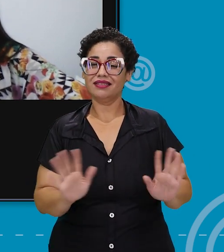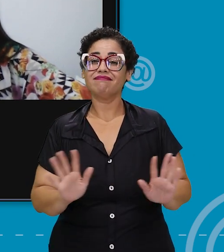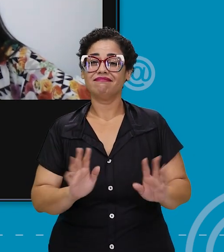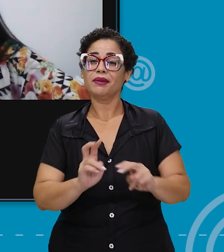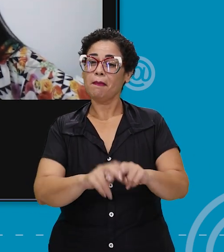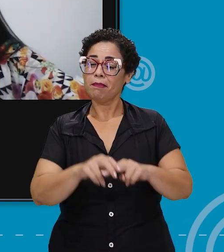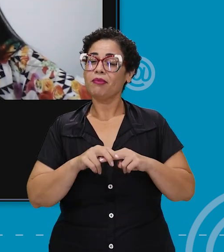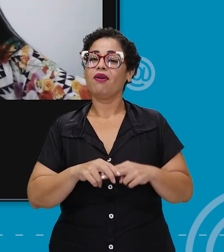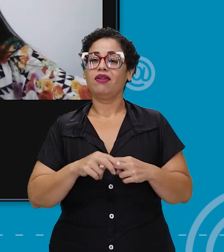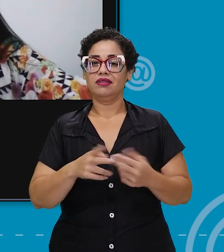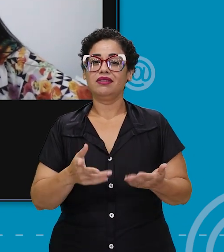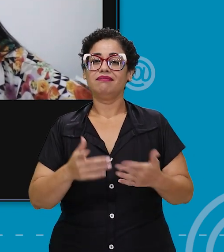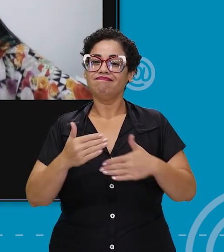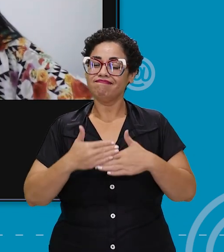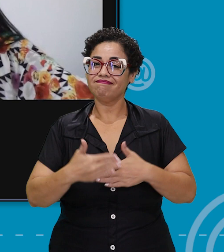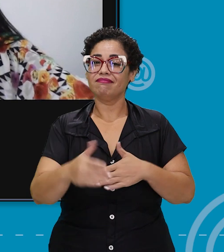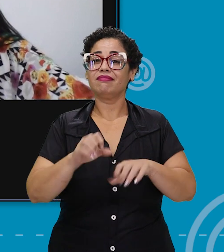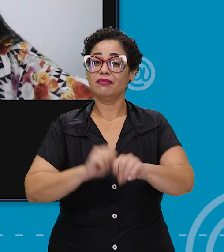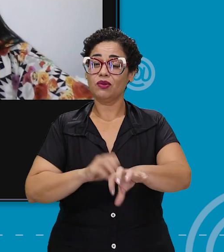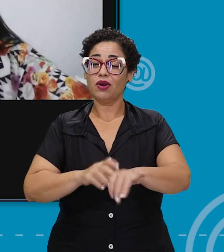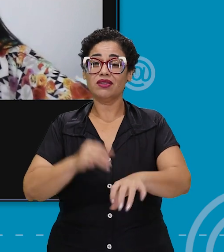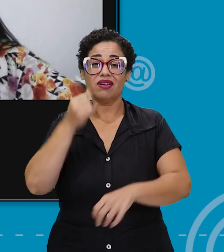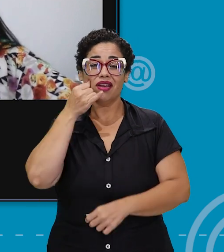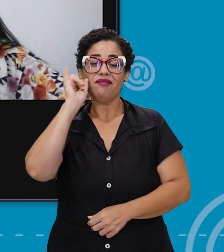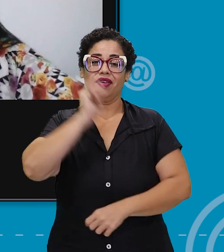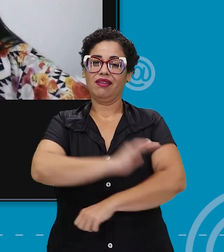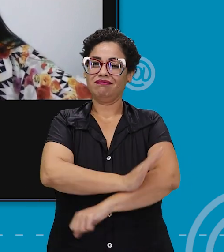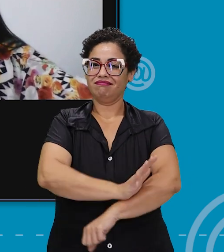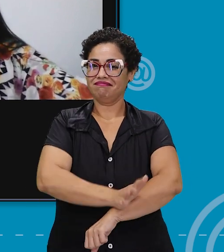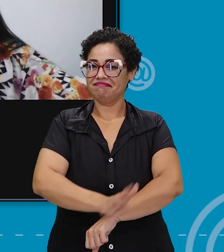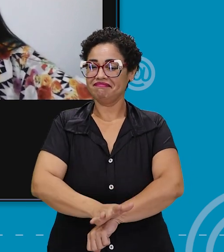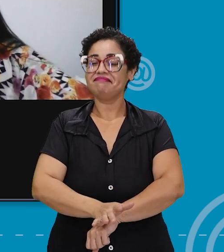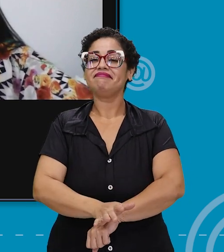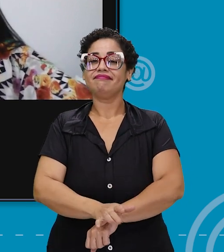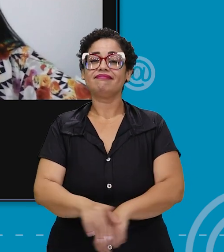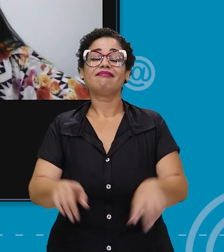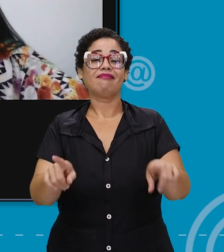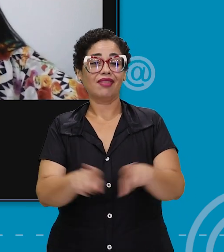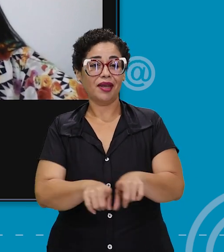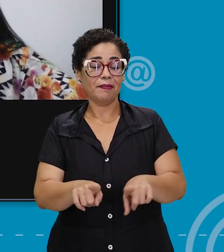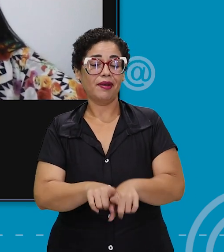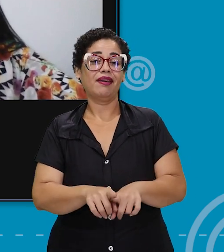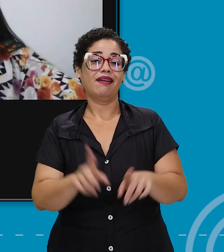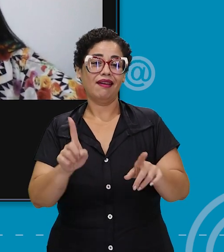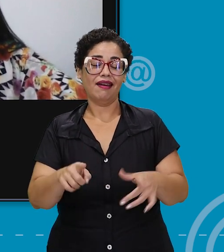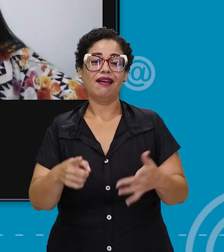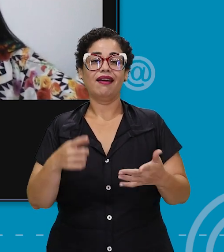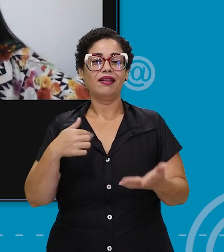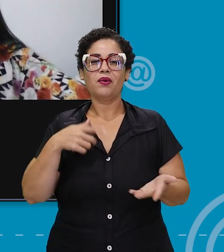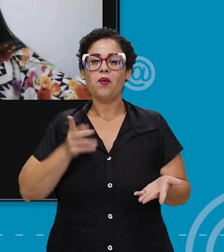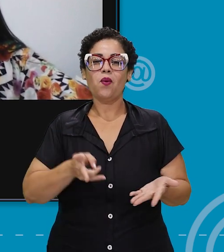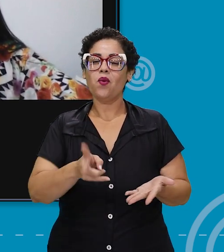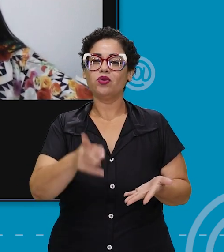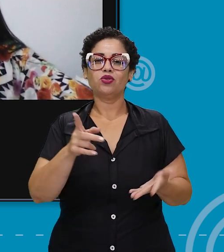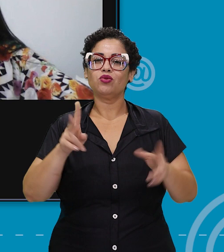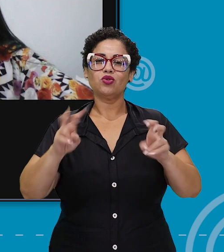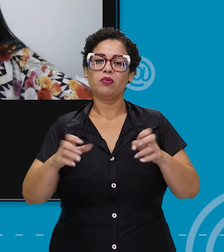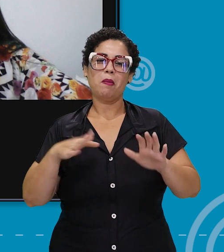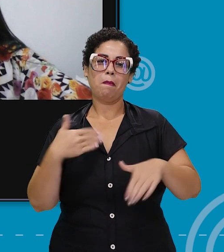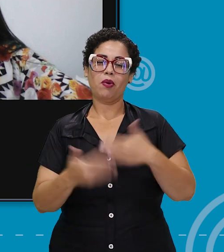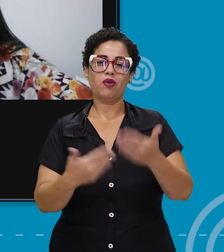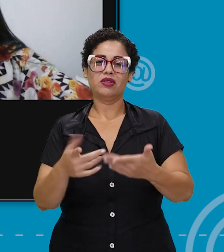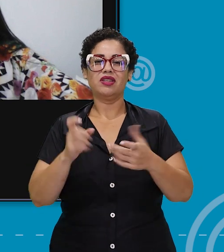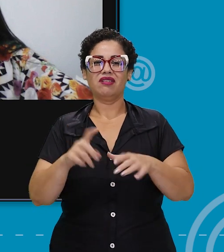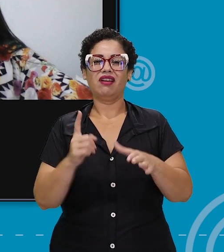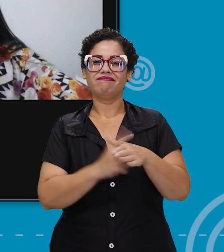mais, né, justamente para que a gente faça uma educação antirracista, né, e realmente que a gente não continue essa questão